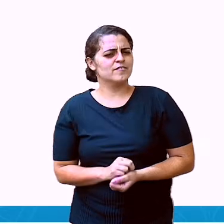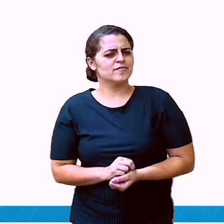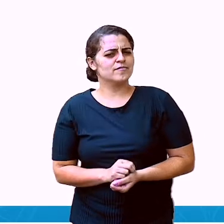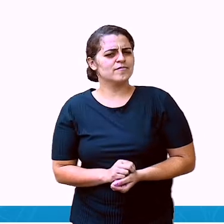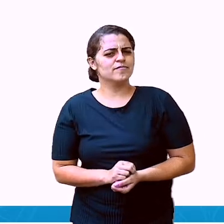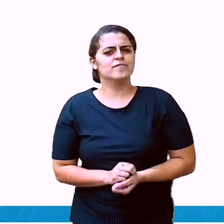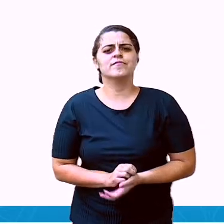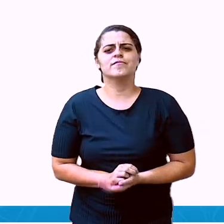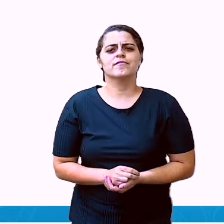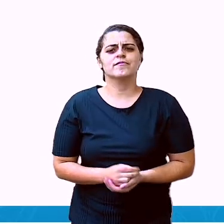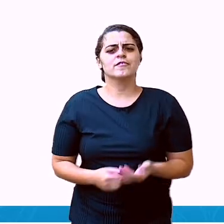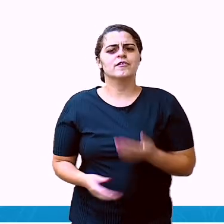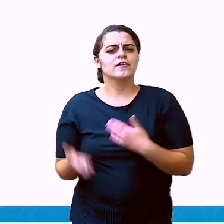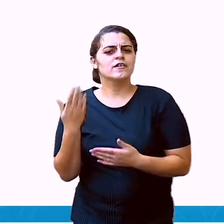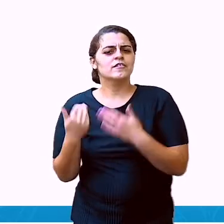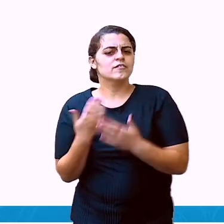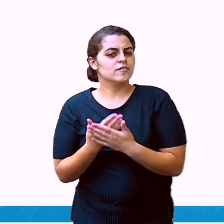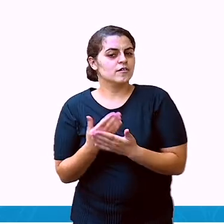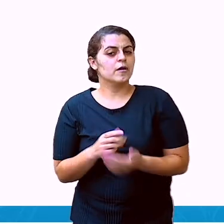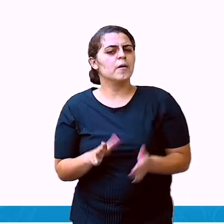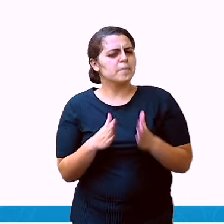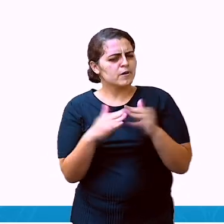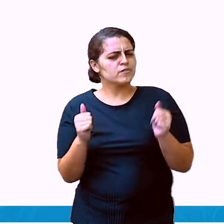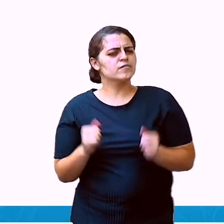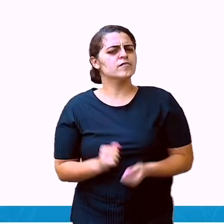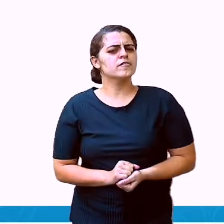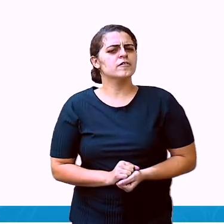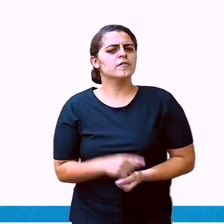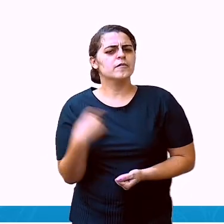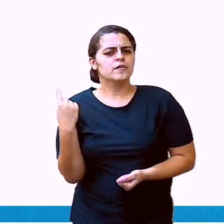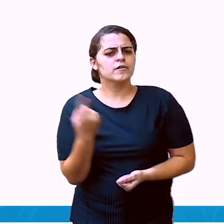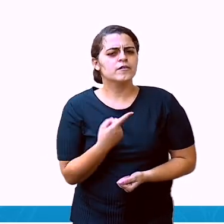última aula? Eu pedi